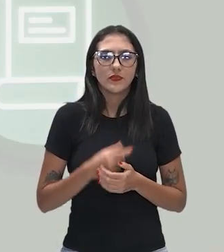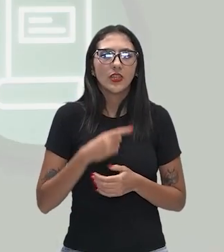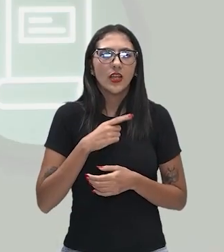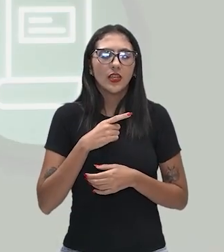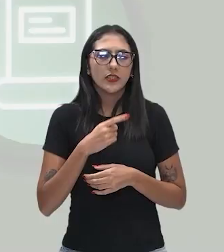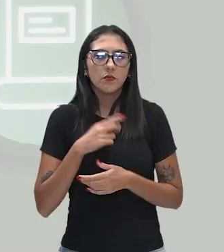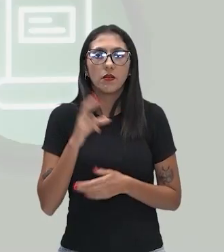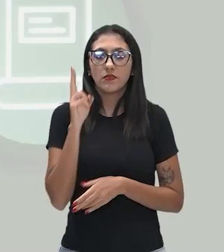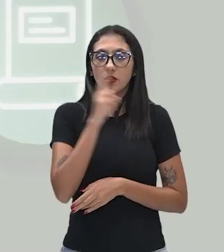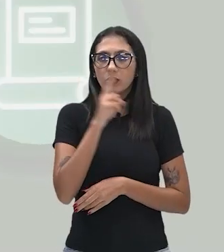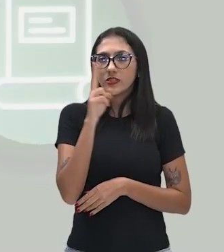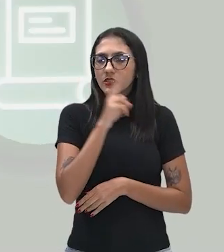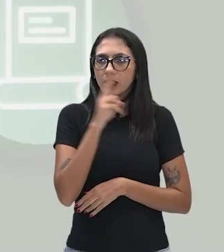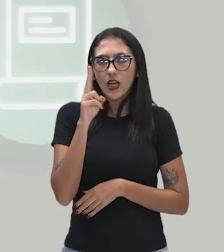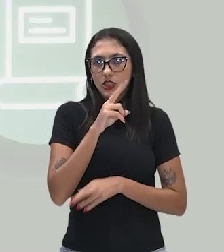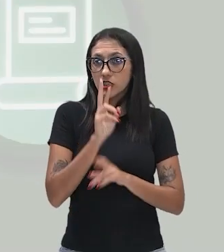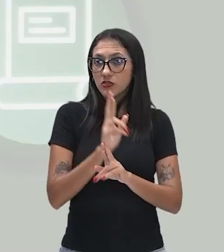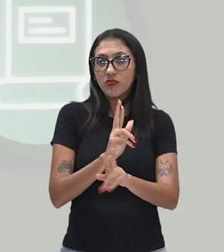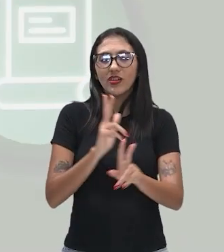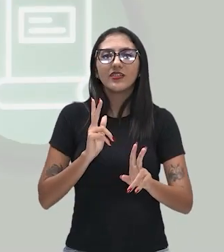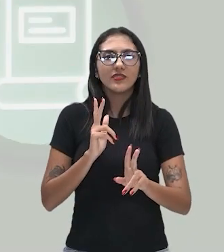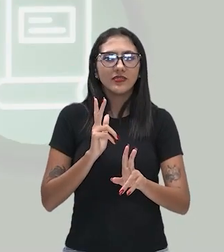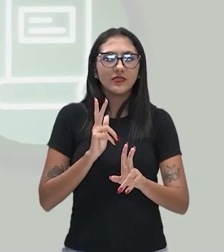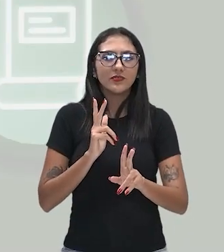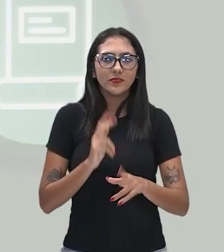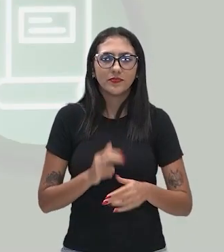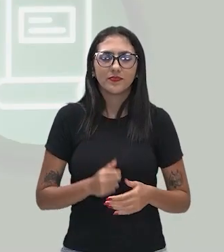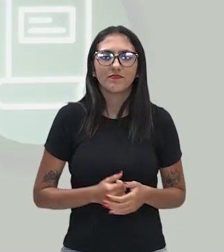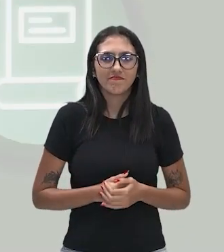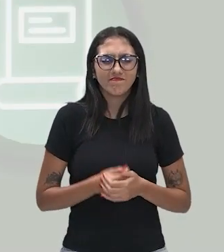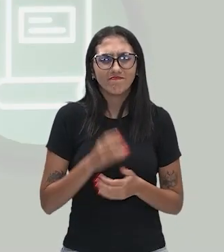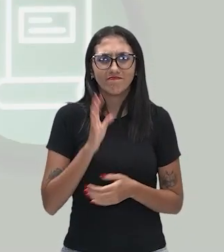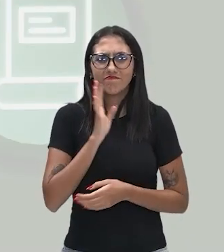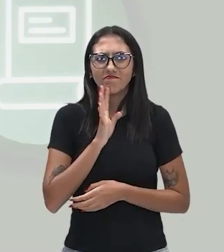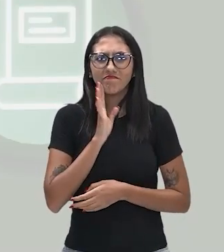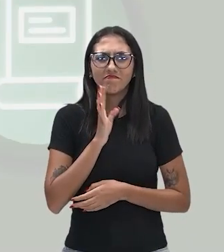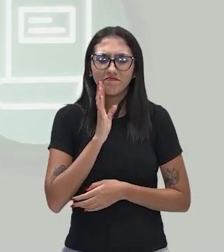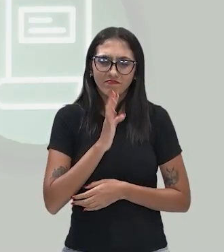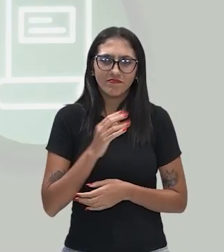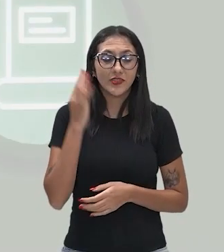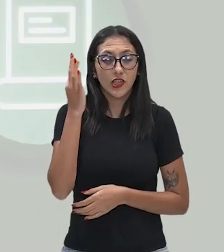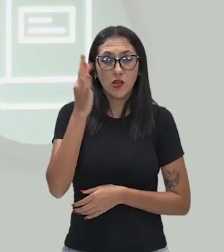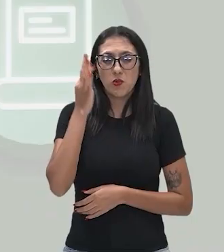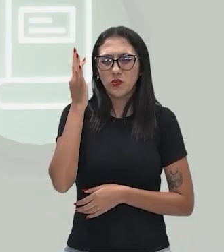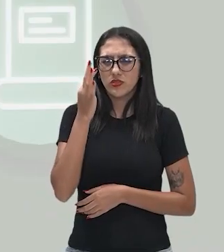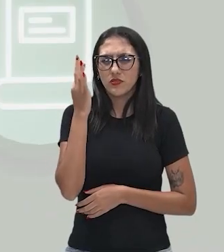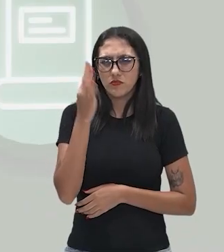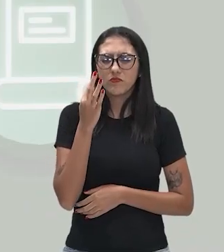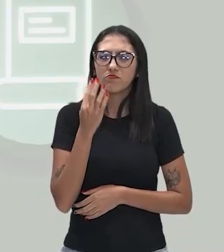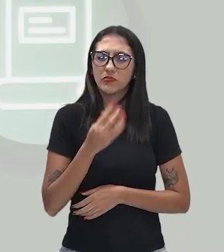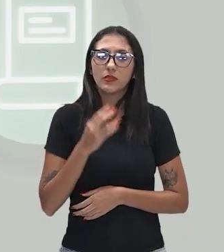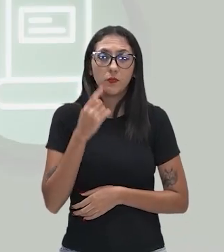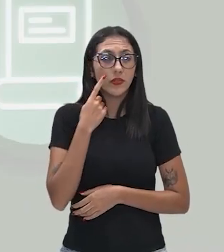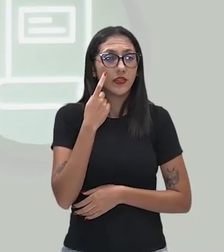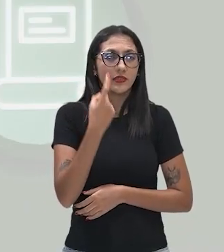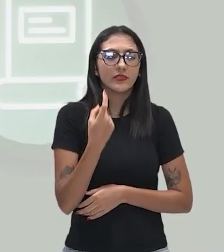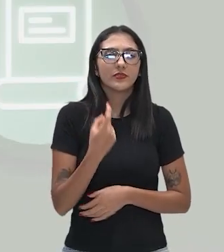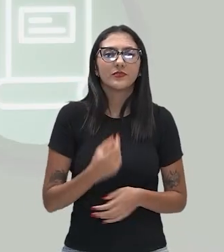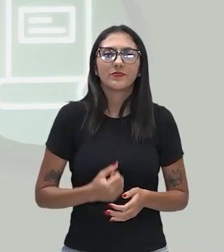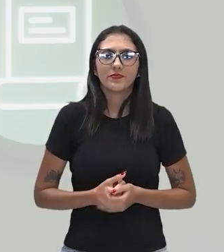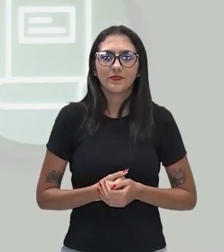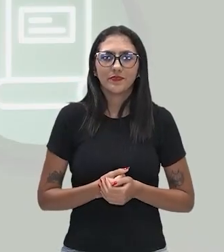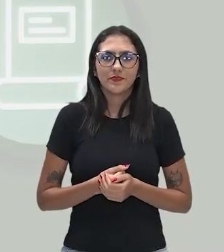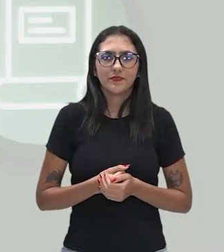E por isso ela não consegue chegar. Tá? Legal, né? Teoria da relatividade, pessoal. Agora, Einstein